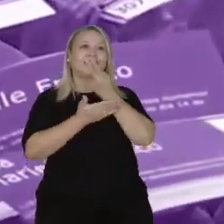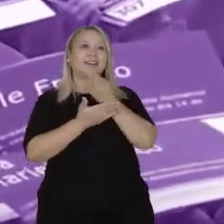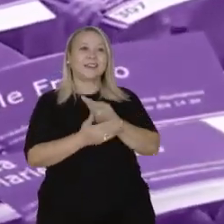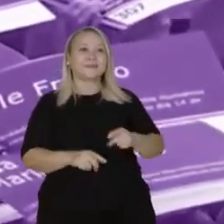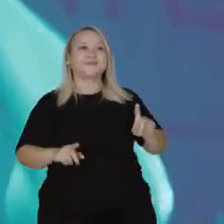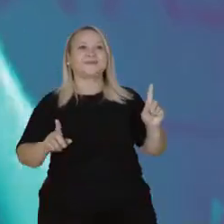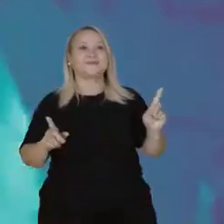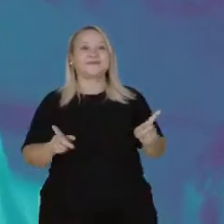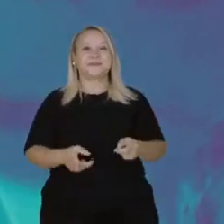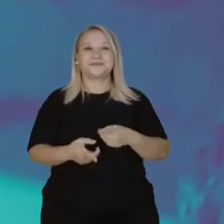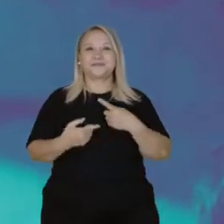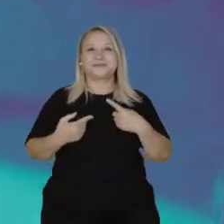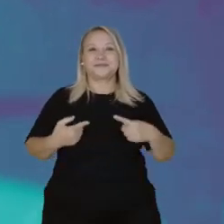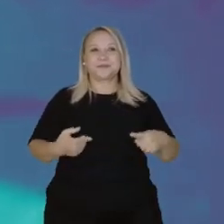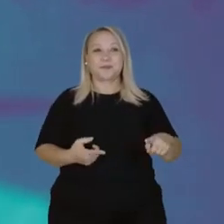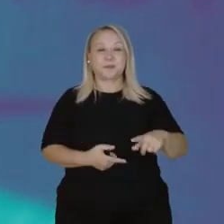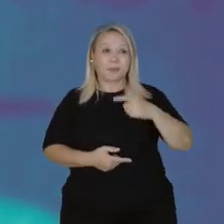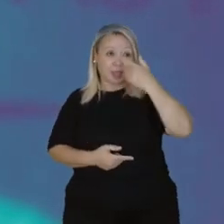acontecer.